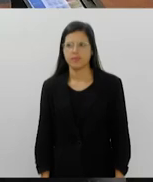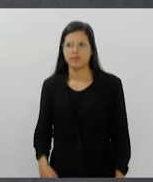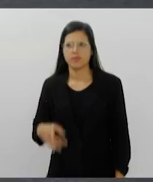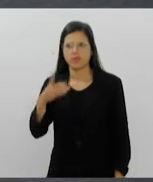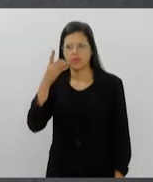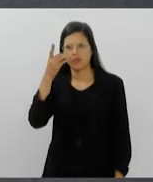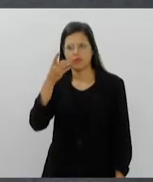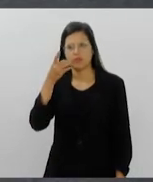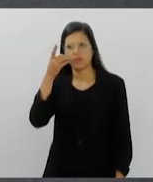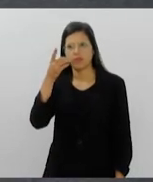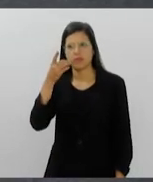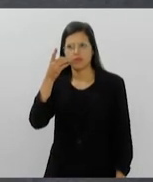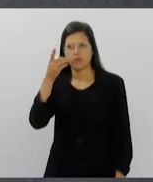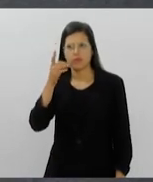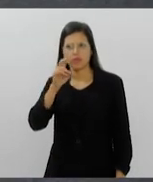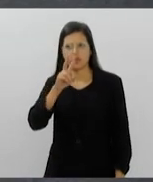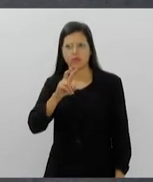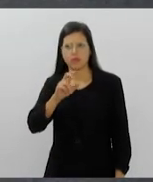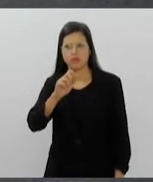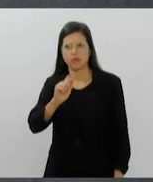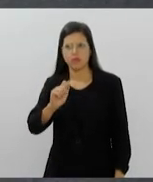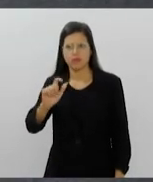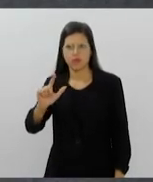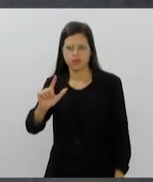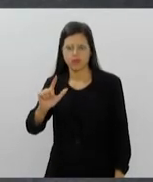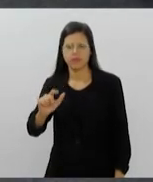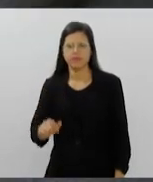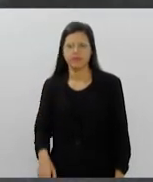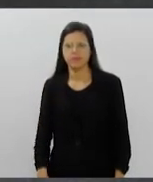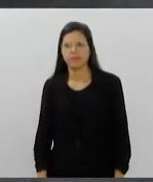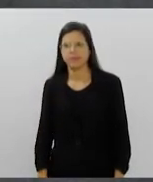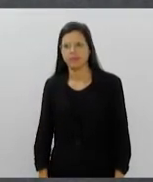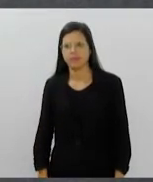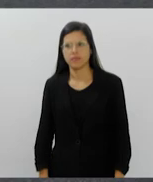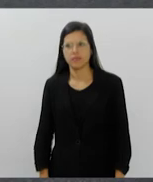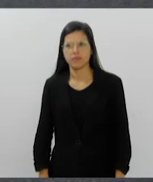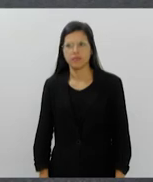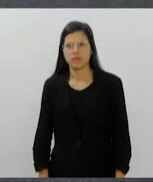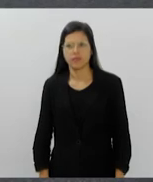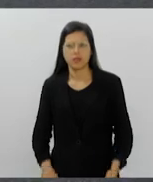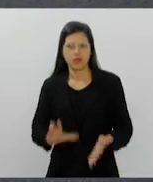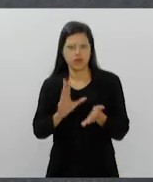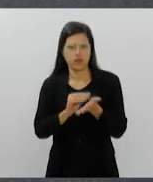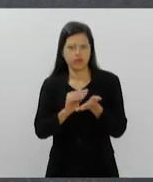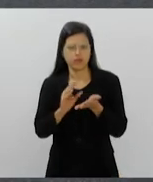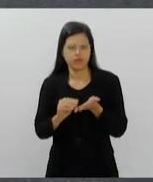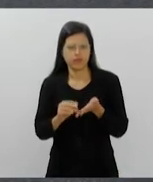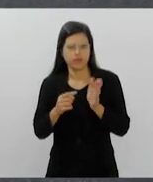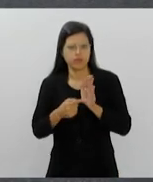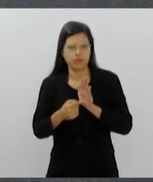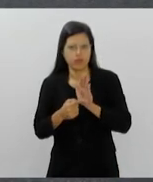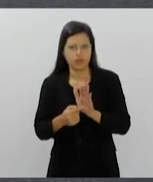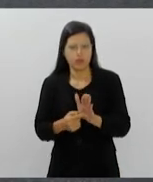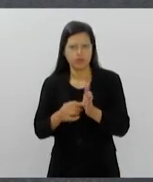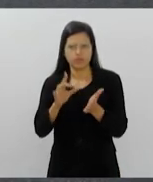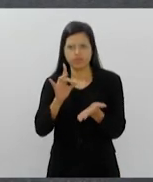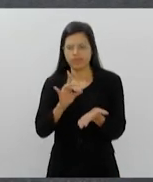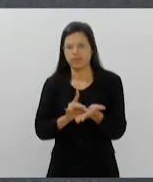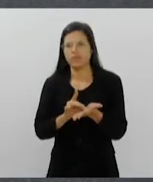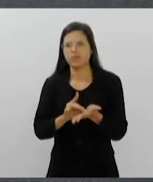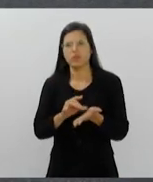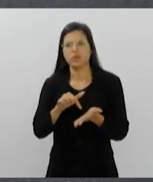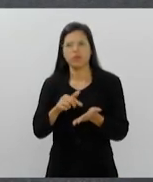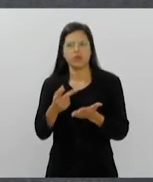deputado Valda Seasa, a ata reflete com exatidão